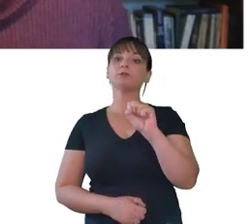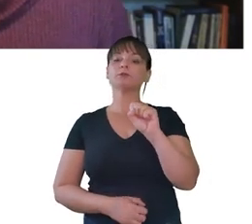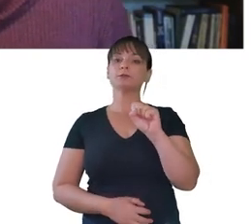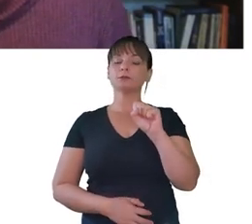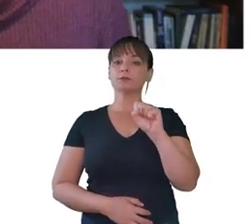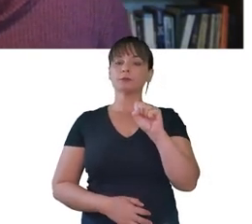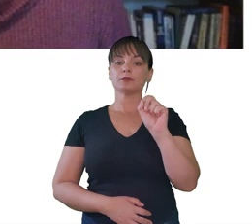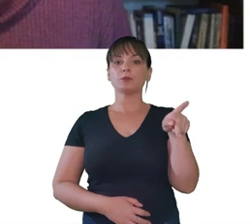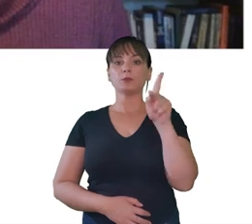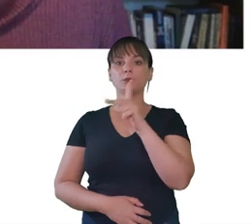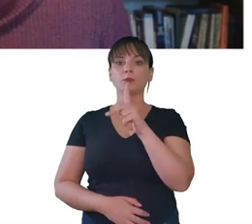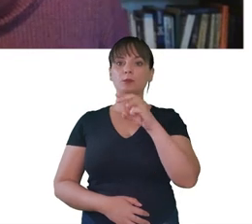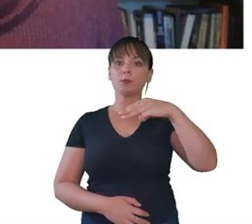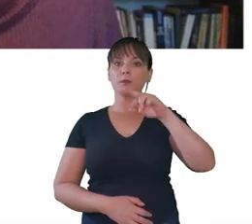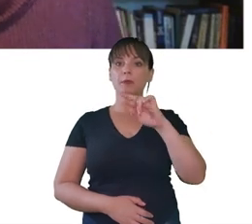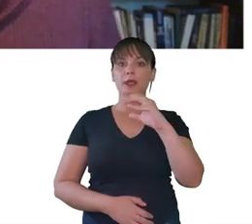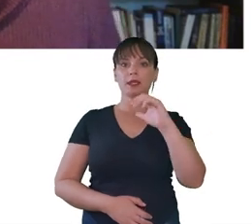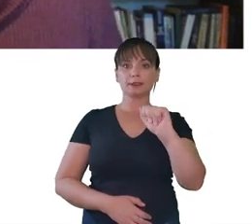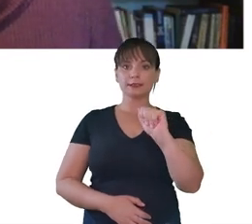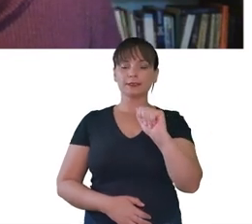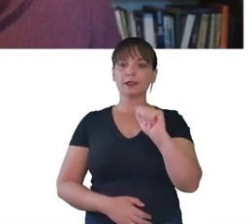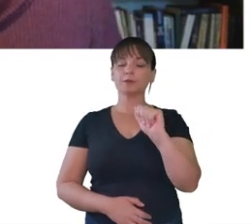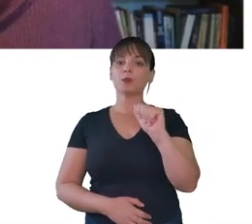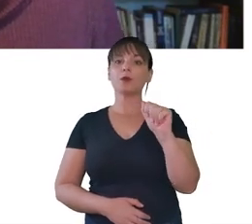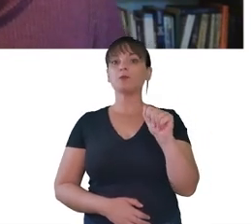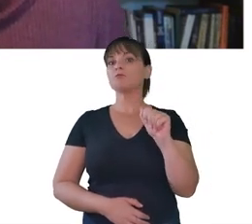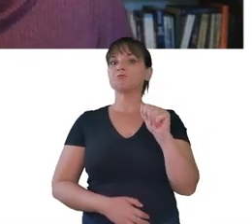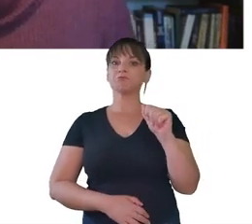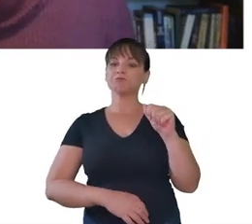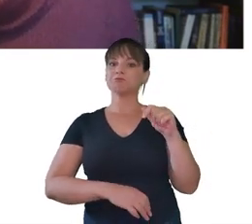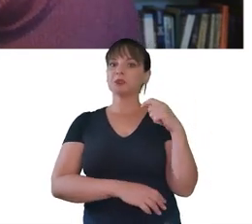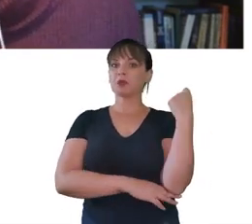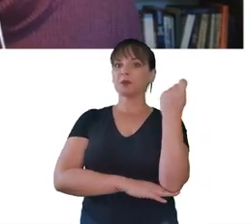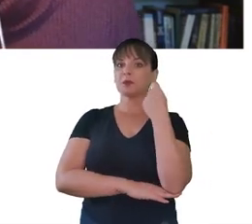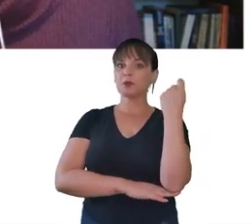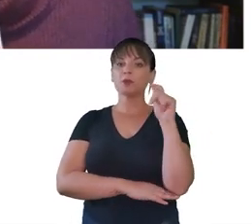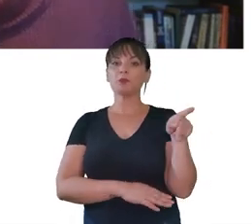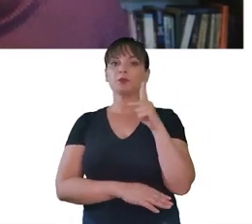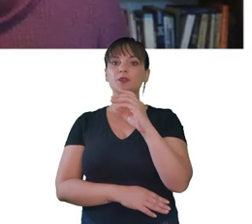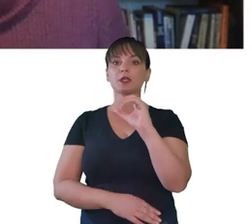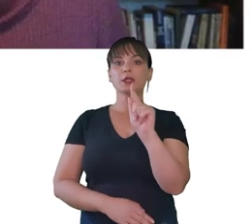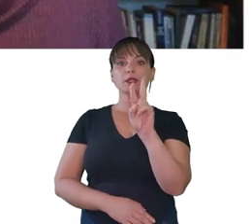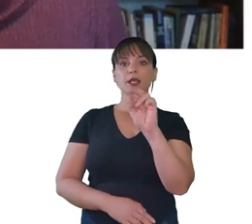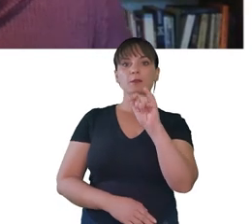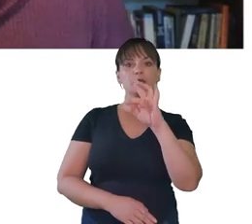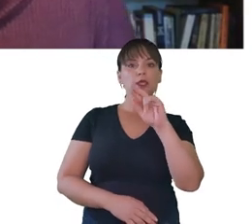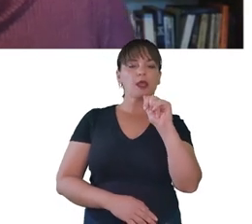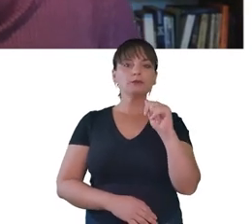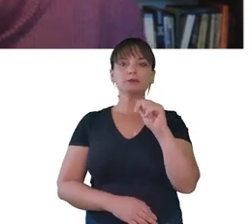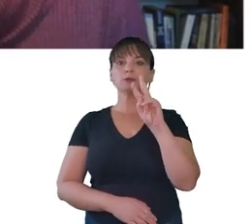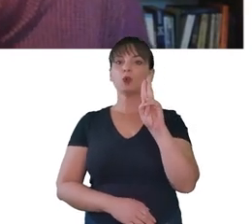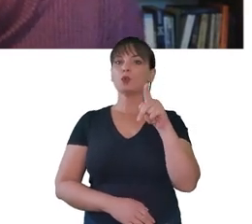da professora Márcia Barbosa, lá do Rio Grande do Sul, a gente tem a professora Gabriela Castellano, da Unicamp, a gente tem